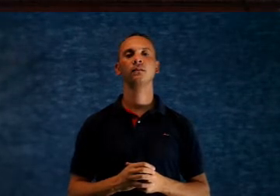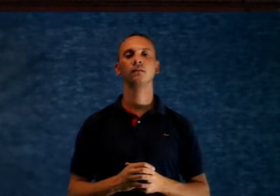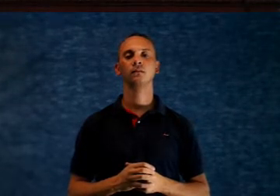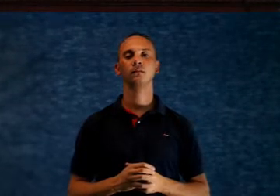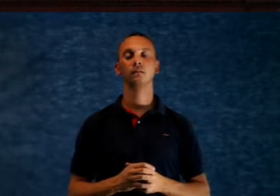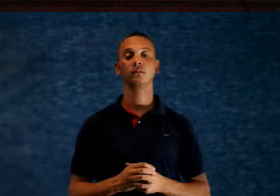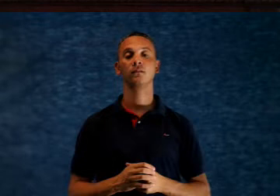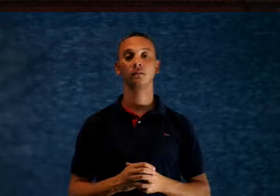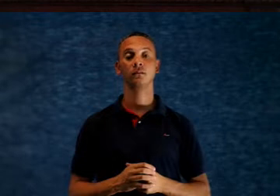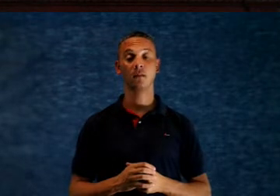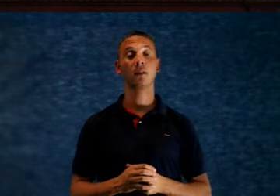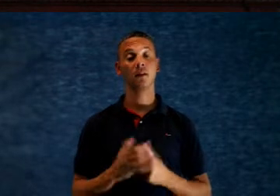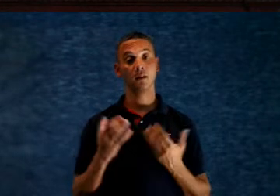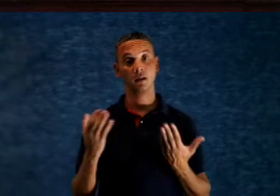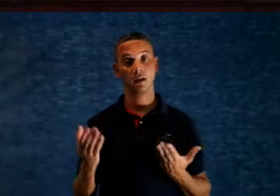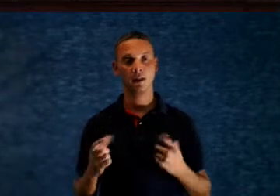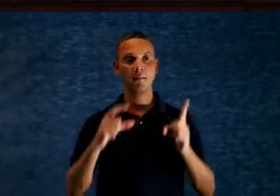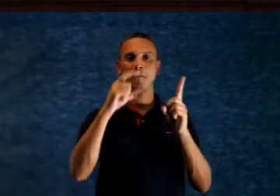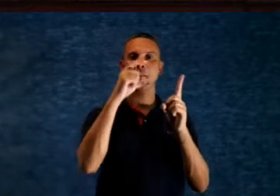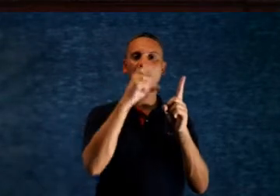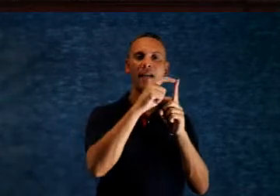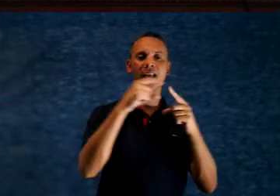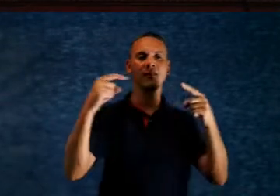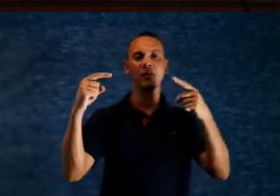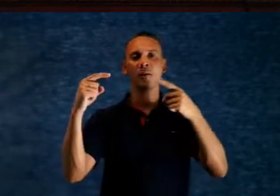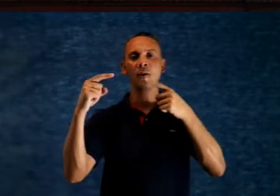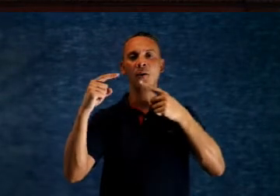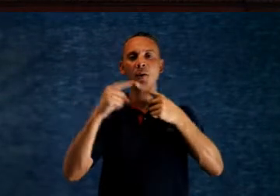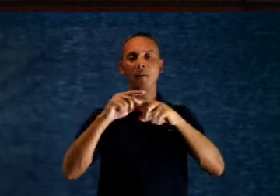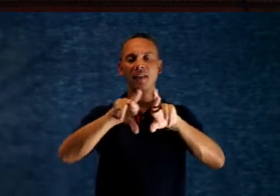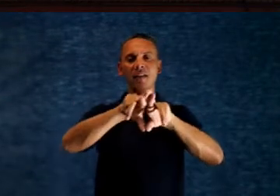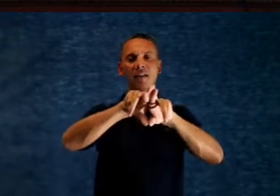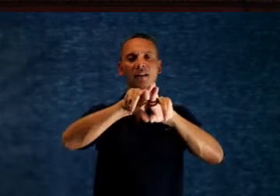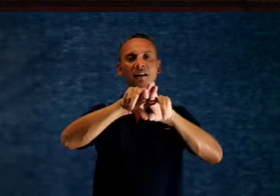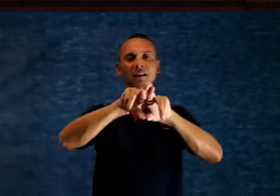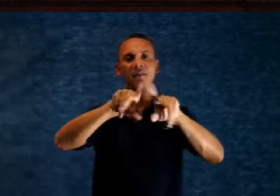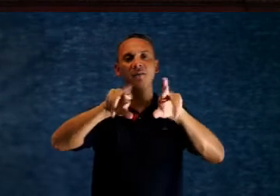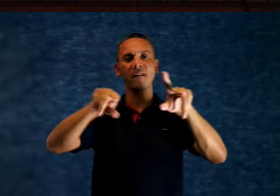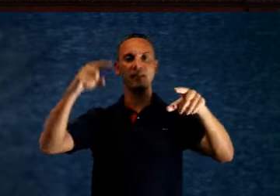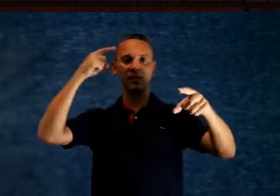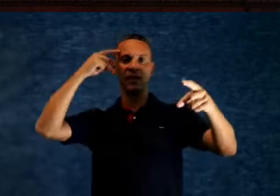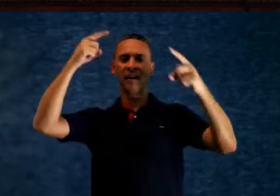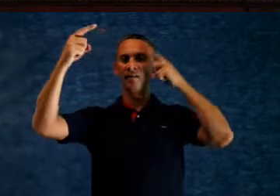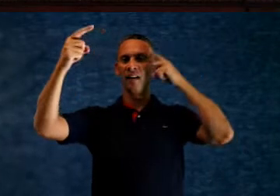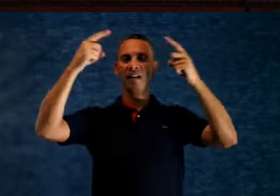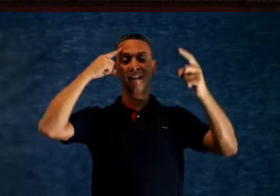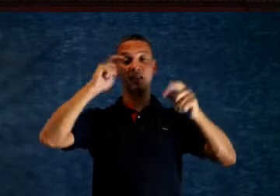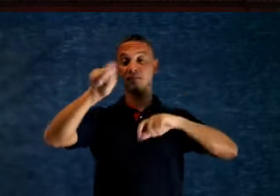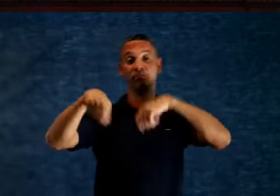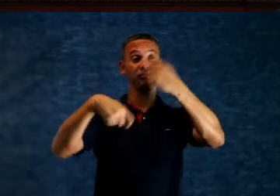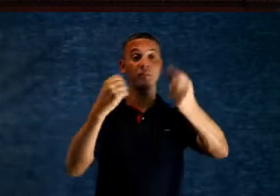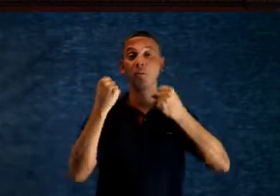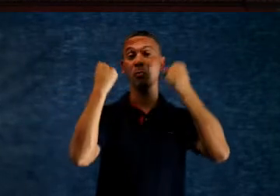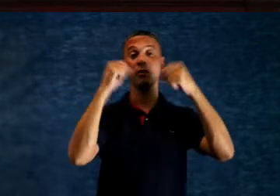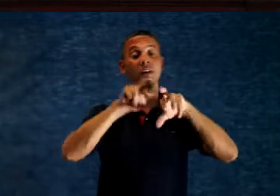Vamos lá. A palavra reveste-se, por vezes, de certa imposição que a faz poderosa